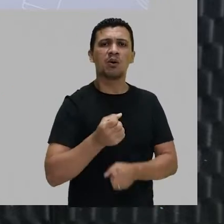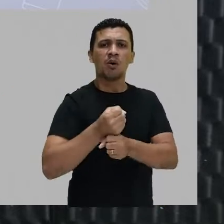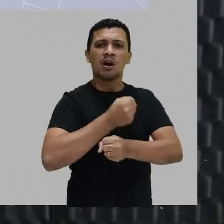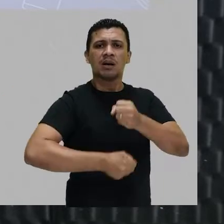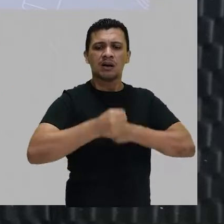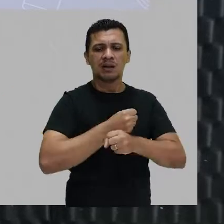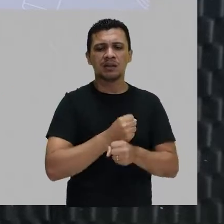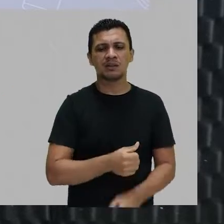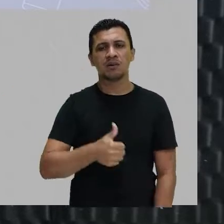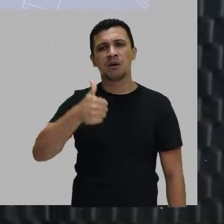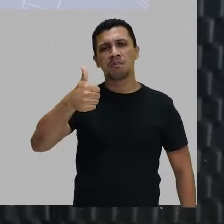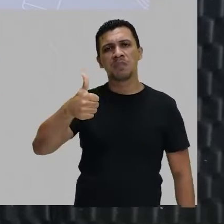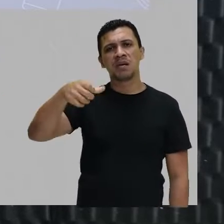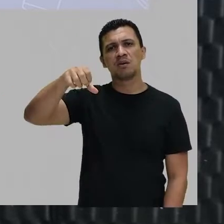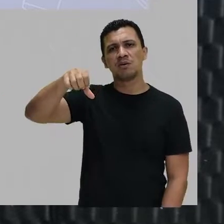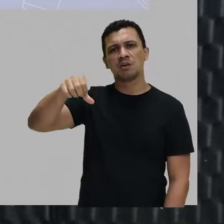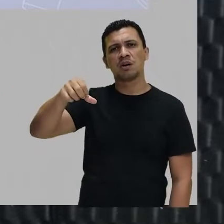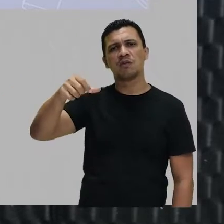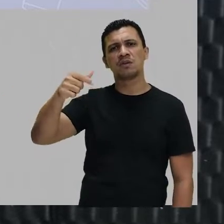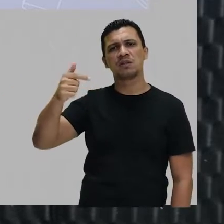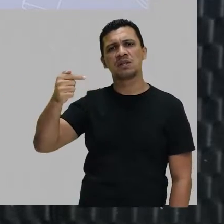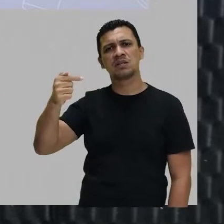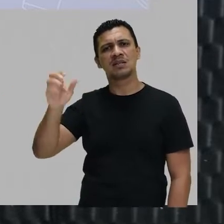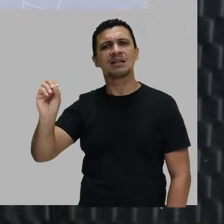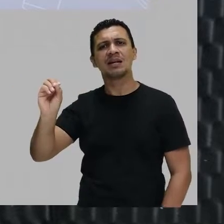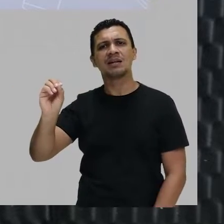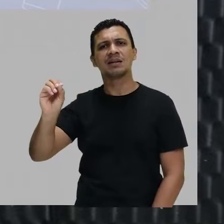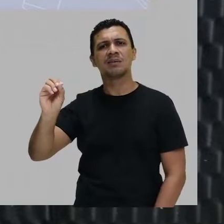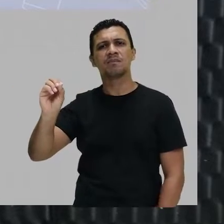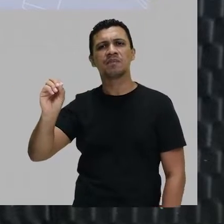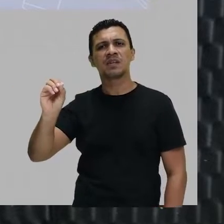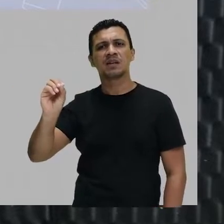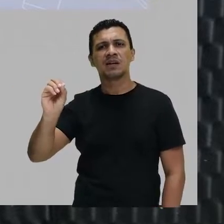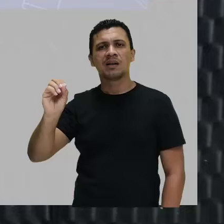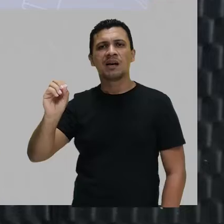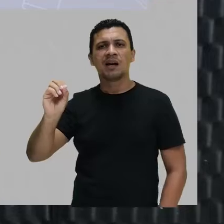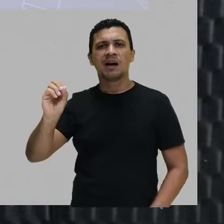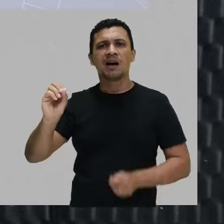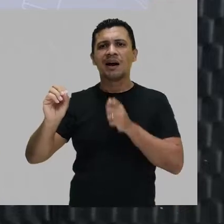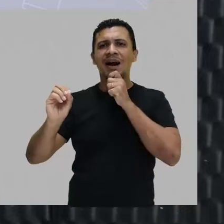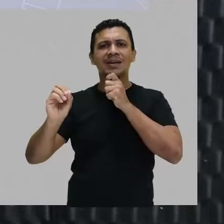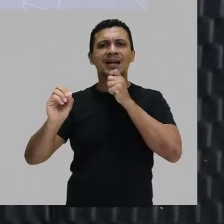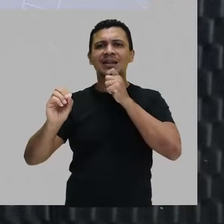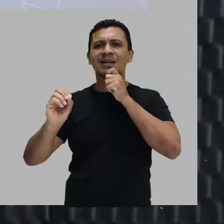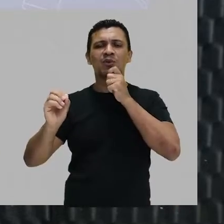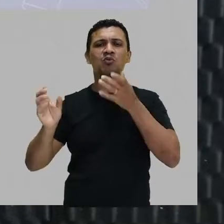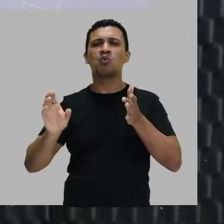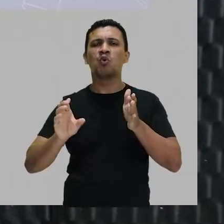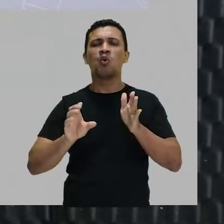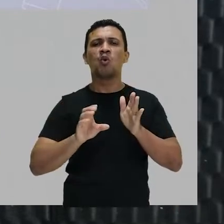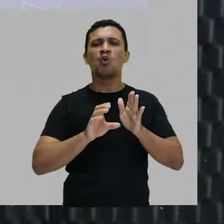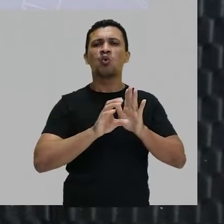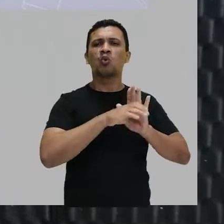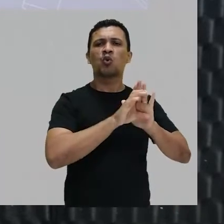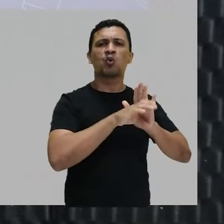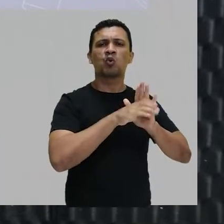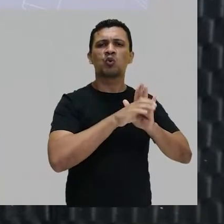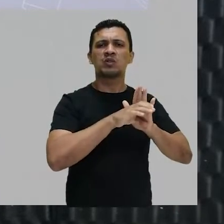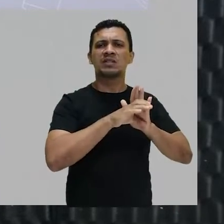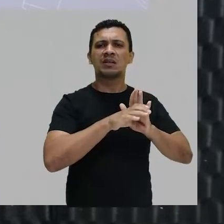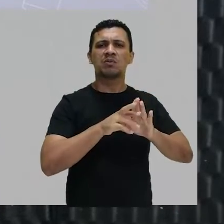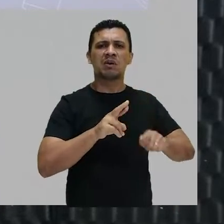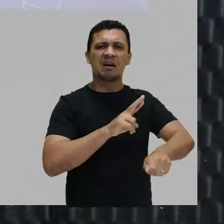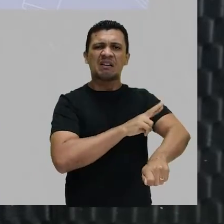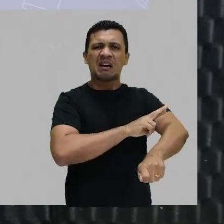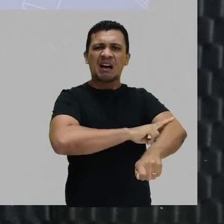1965, 1970, 60, onde as pessoas, né, não tinham nem o conceito do racismo, para você ter uma noção. De certo, eu vou